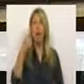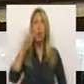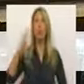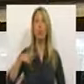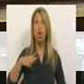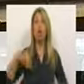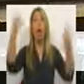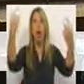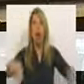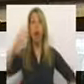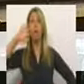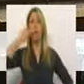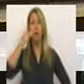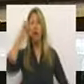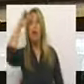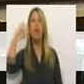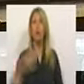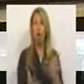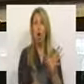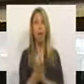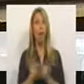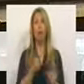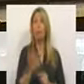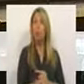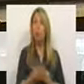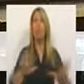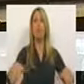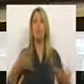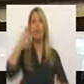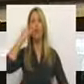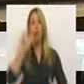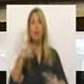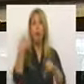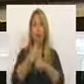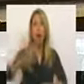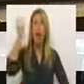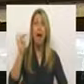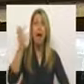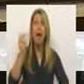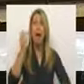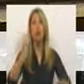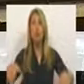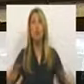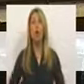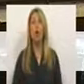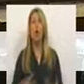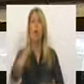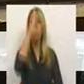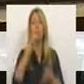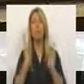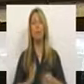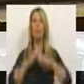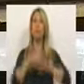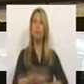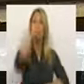danos e são danos que são muito difíceis de recuperar e que podem pôr em causa o trabalho de muitos anos. O Governo tem que intervir, o